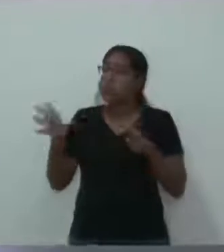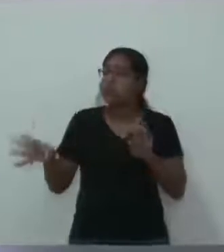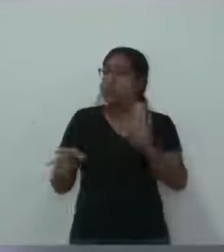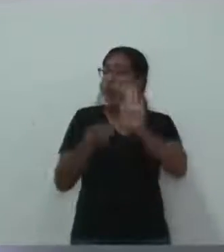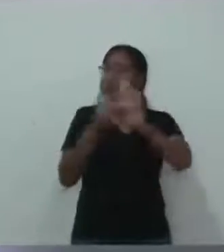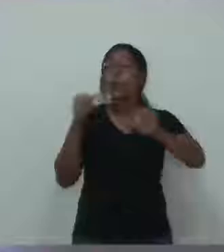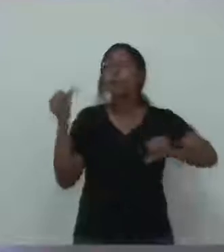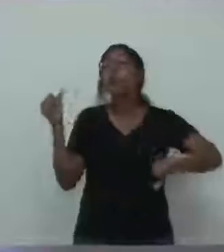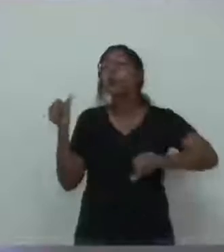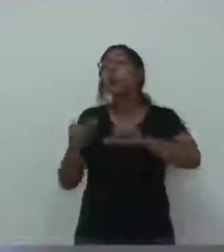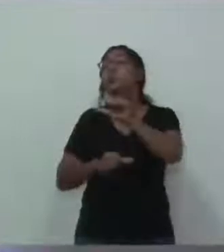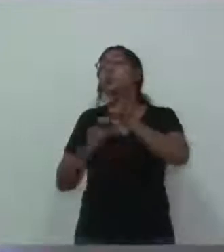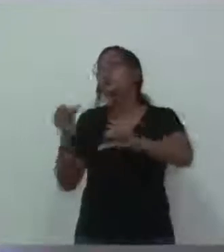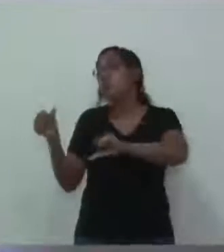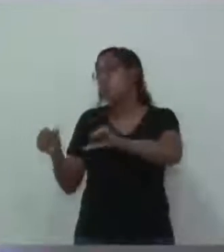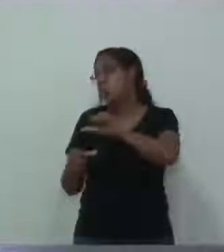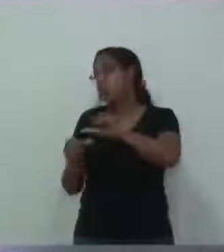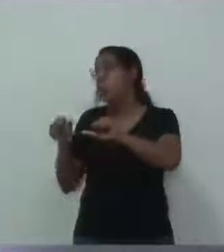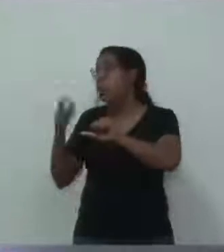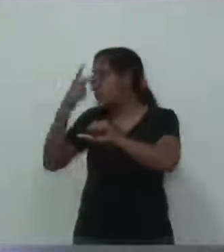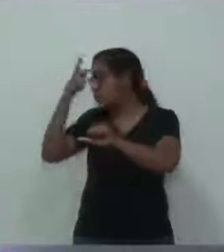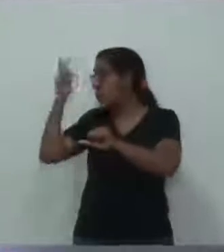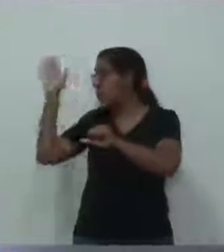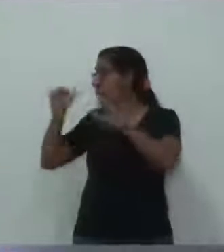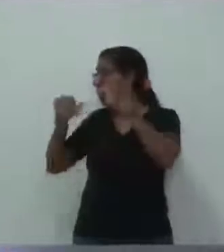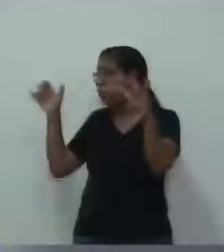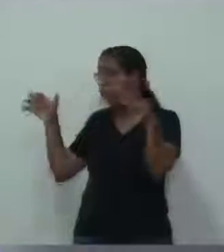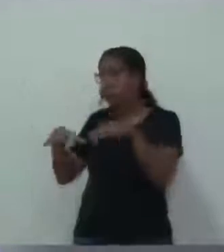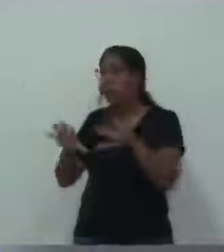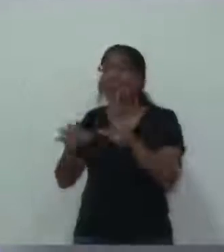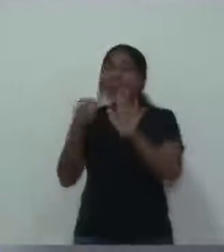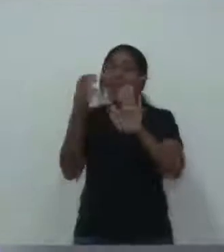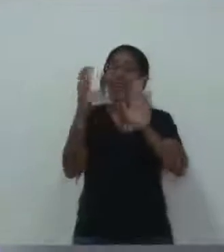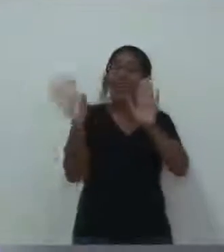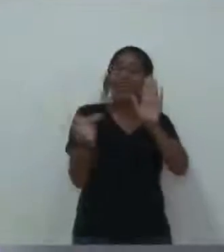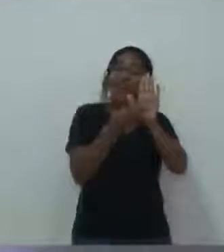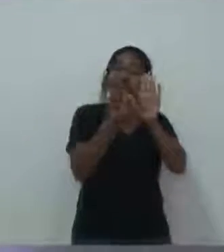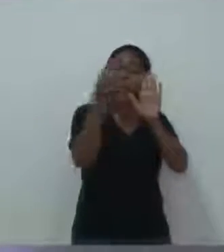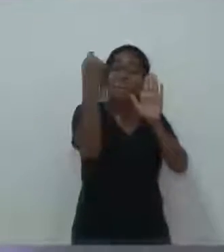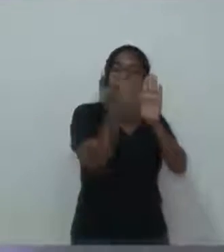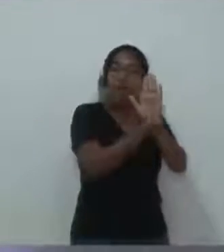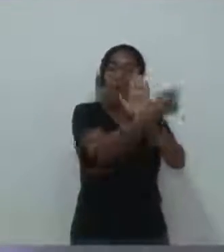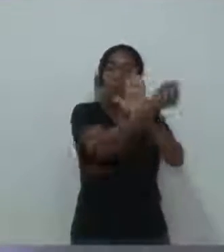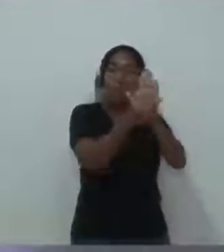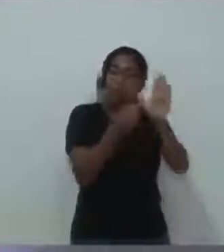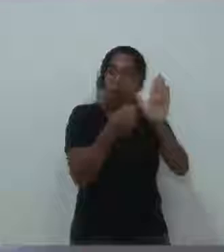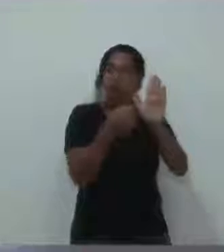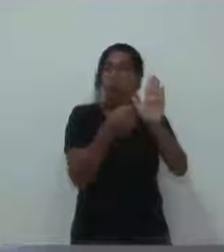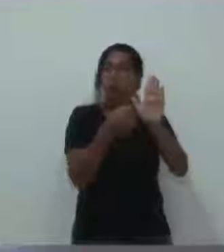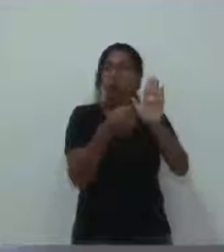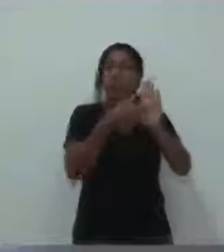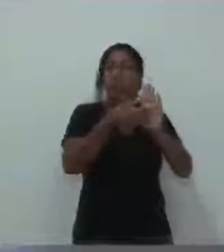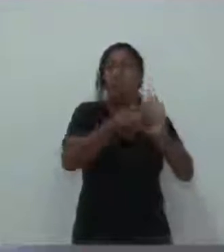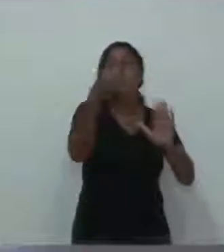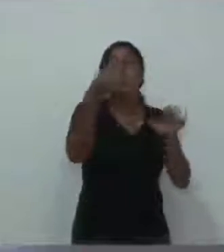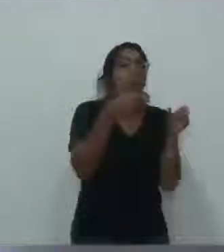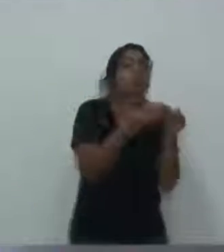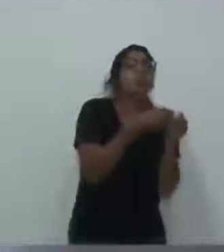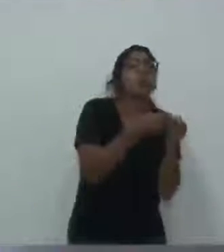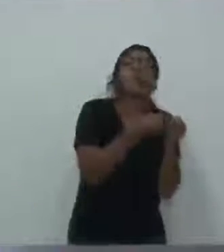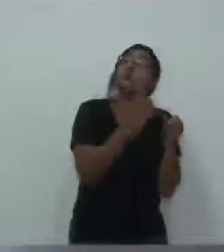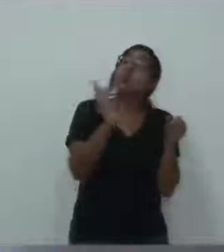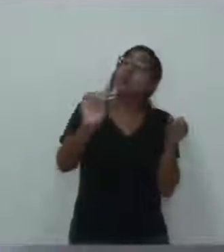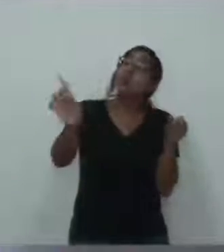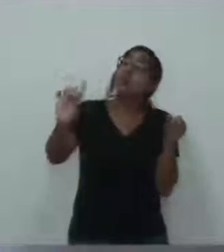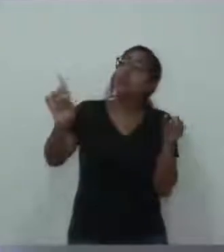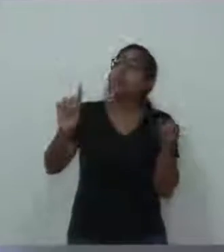modificativa, incluindo essas outras pessoas. Não uma emenda supressiva, retirando a possibilidade desse segmento discutir as questões relacionadas